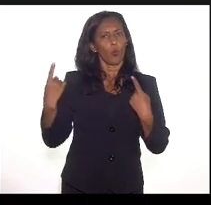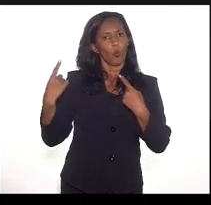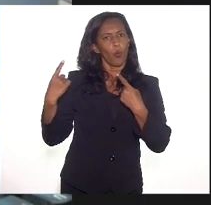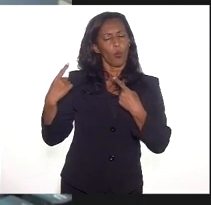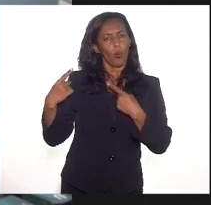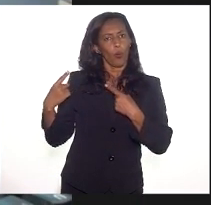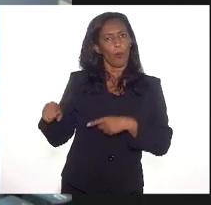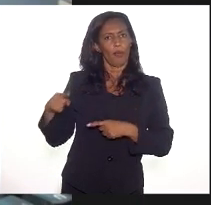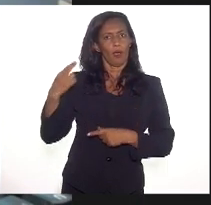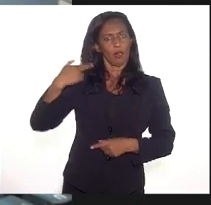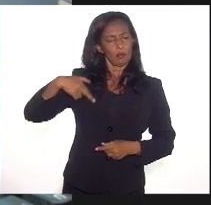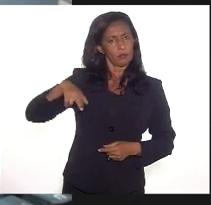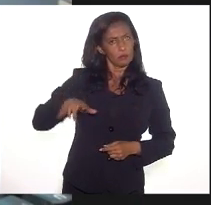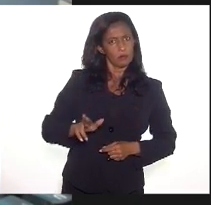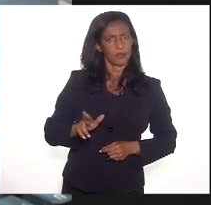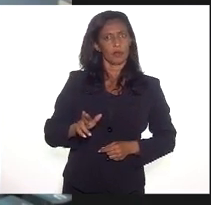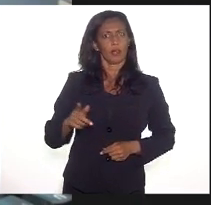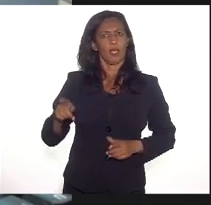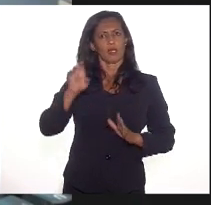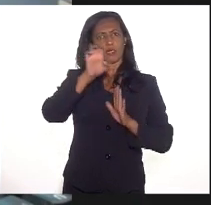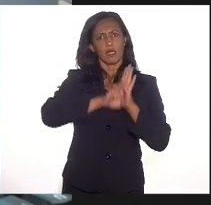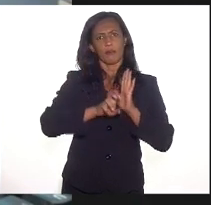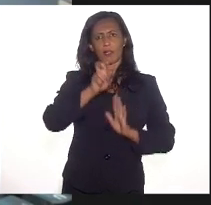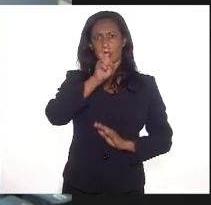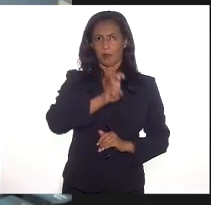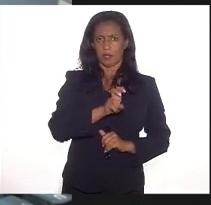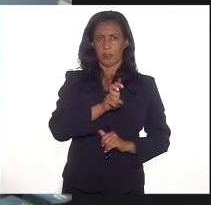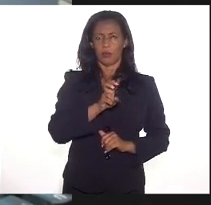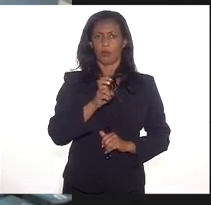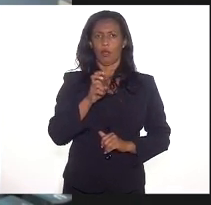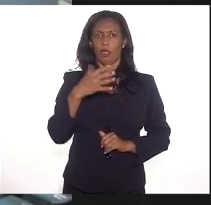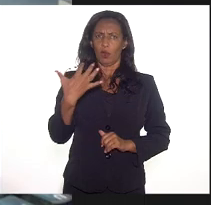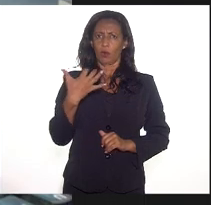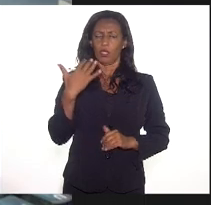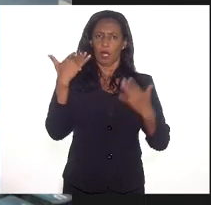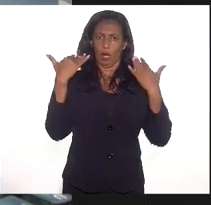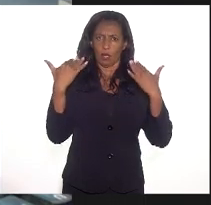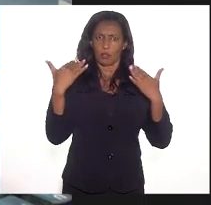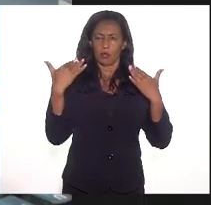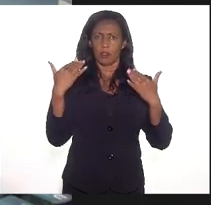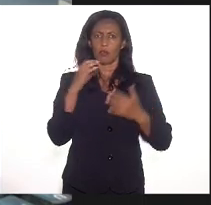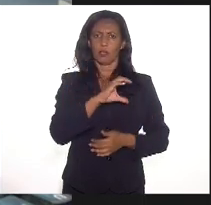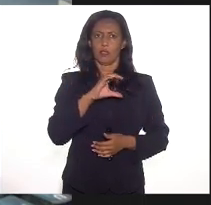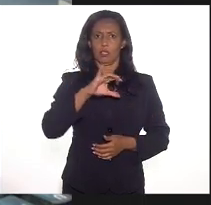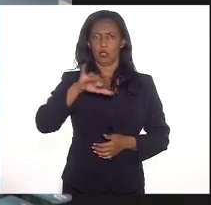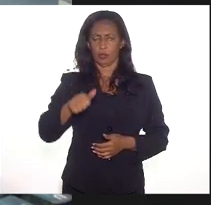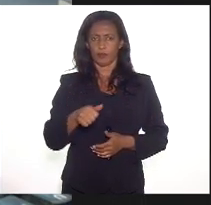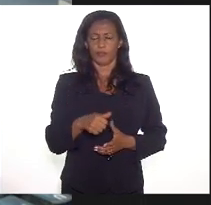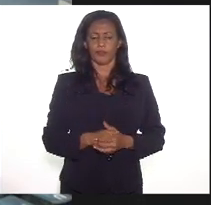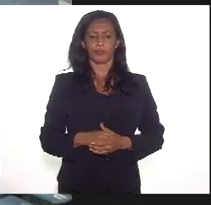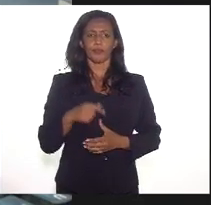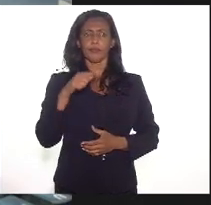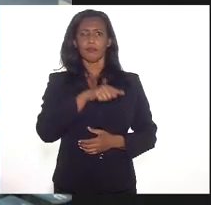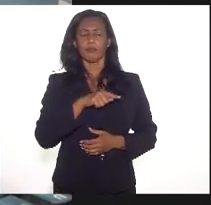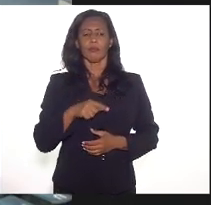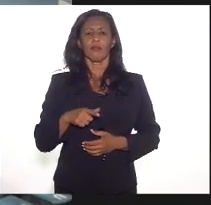intolerância religiosa e essa emenda 5, e eu gostaria da atenção, inclusive, da CCJ, ela